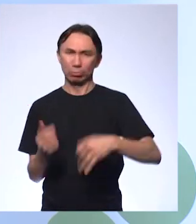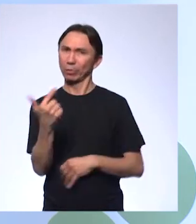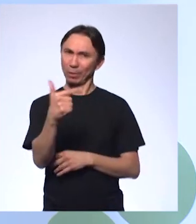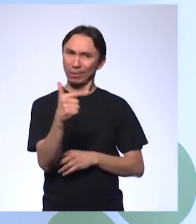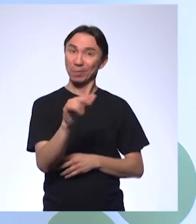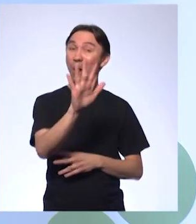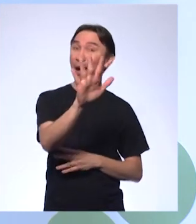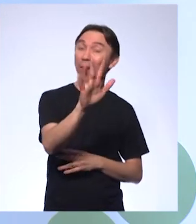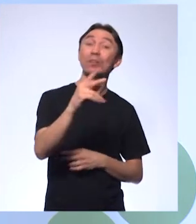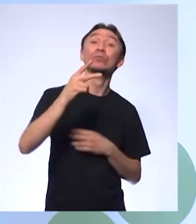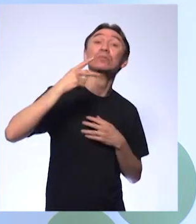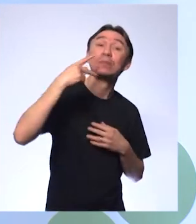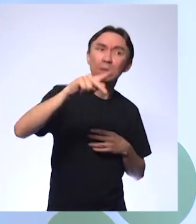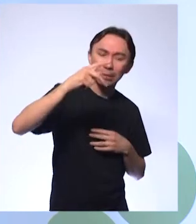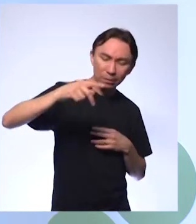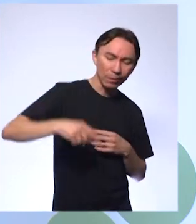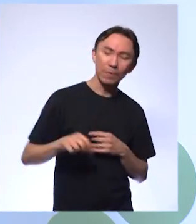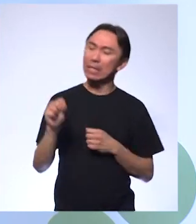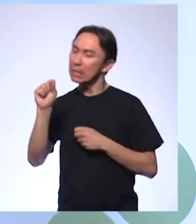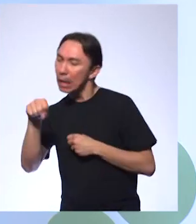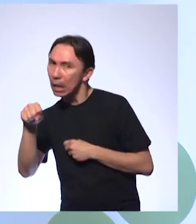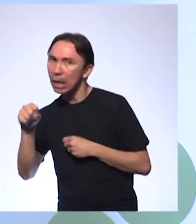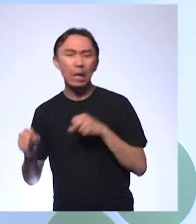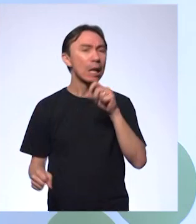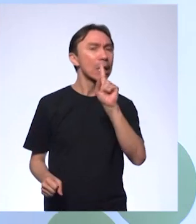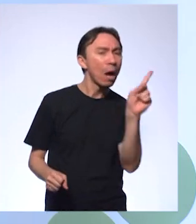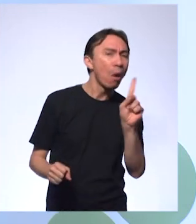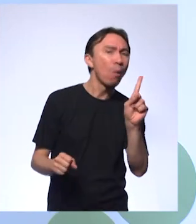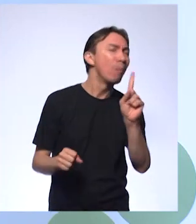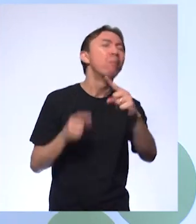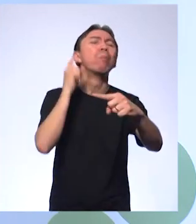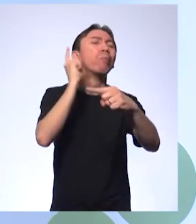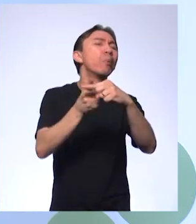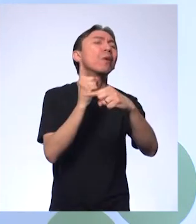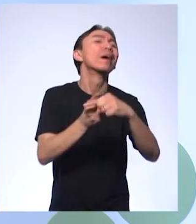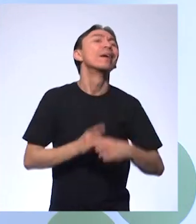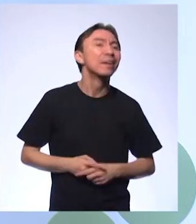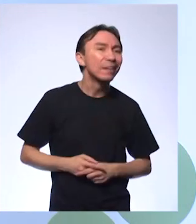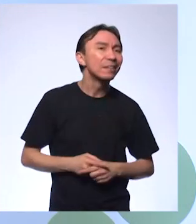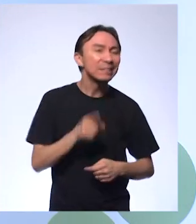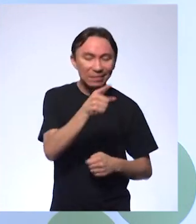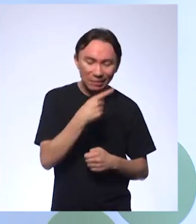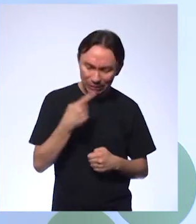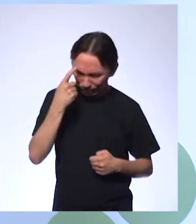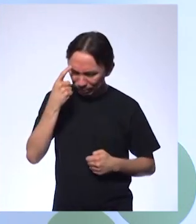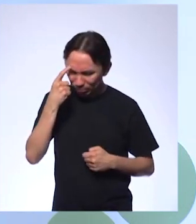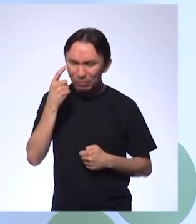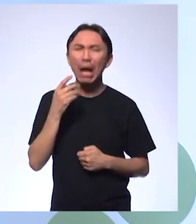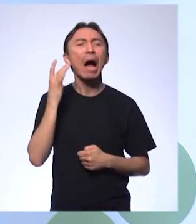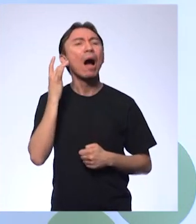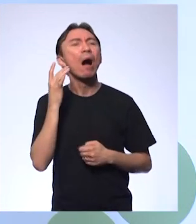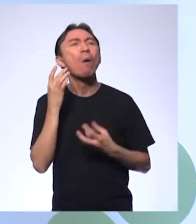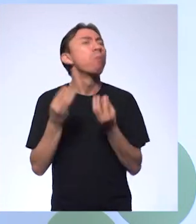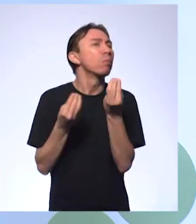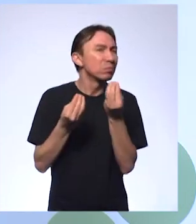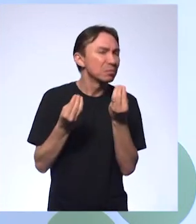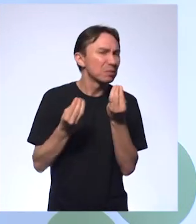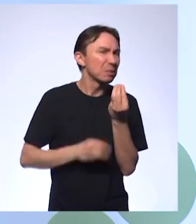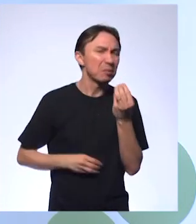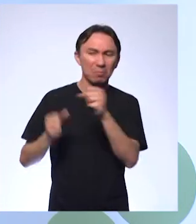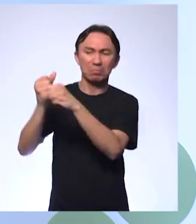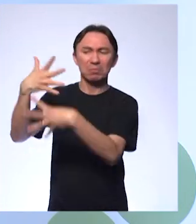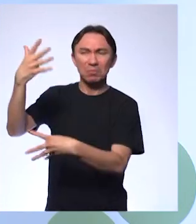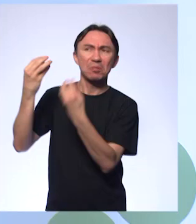você mesmo. Né? Ninguém justificou aqui. Então, hein? em relação ao caminho, eu sei por quê. É importante a gente dizer, não precisa compartilhar aqui no chat,